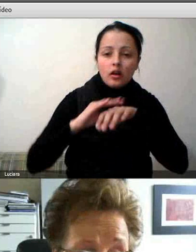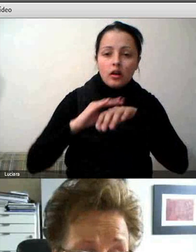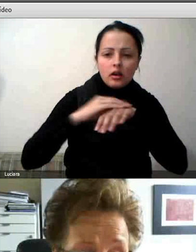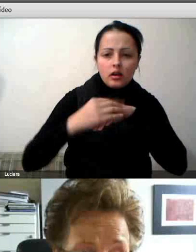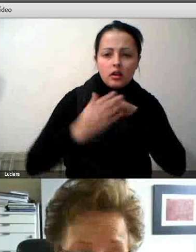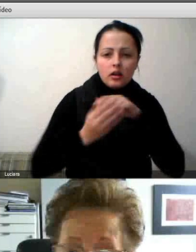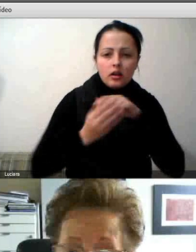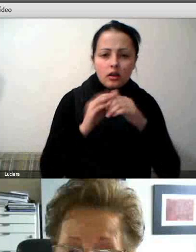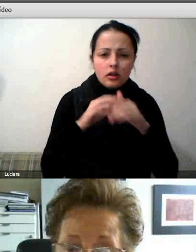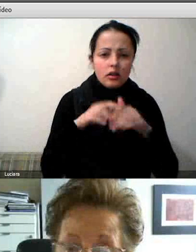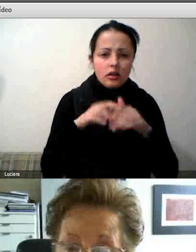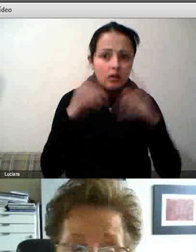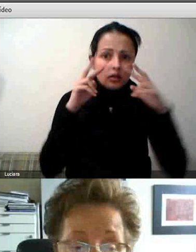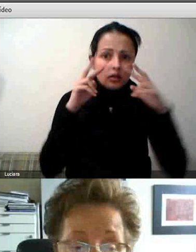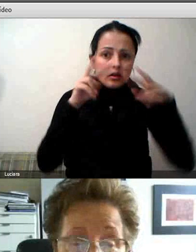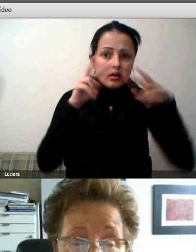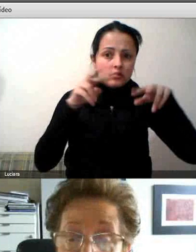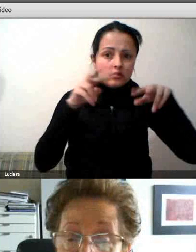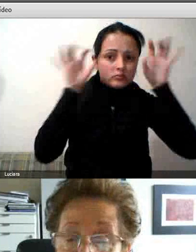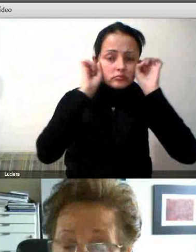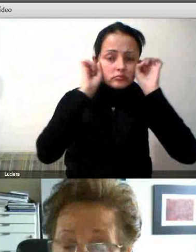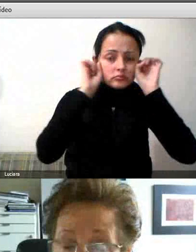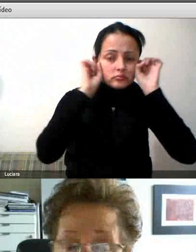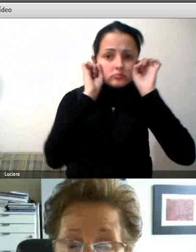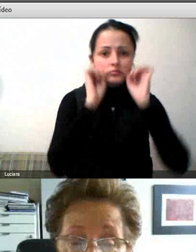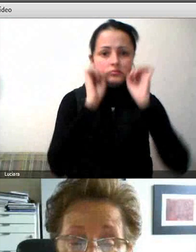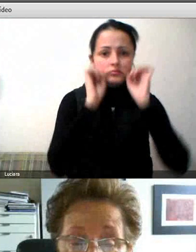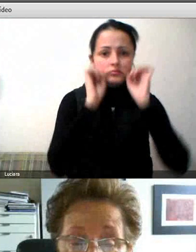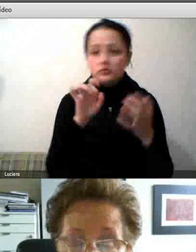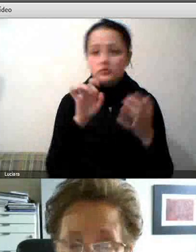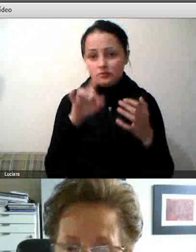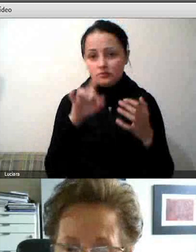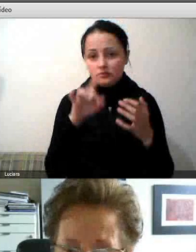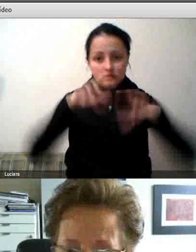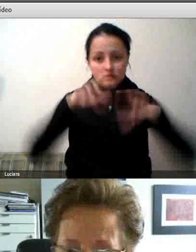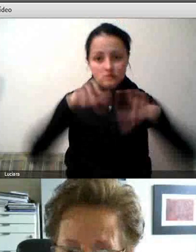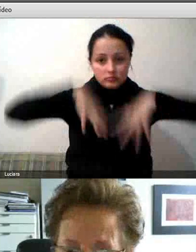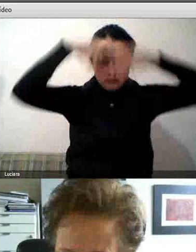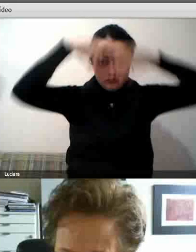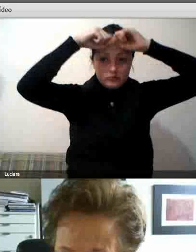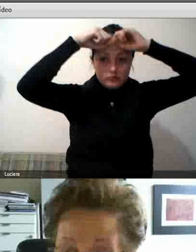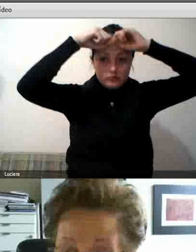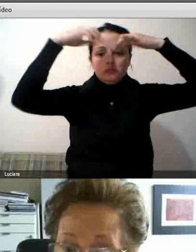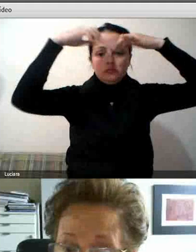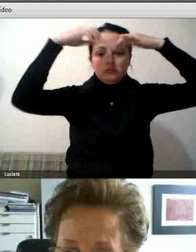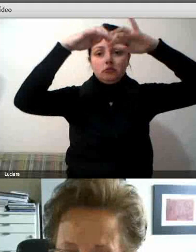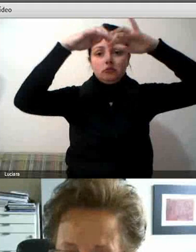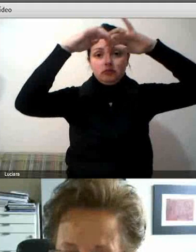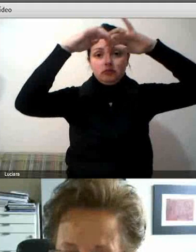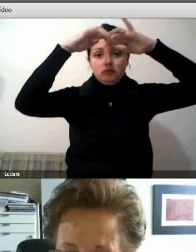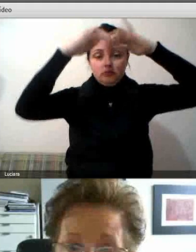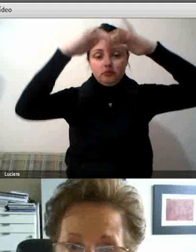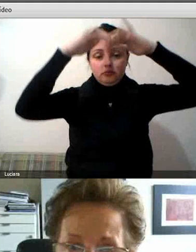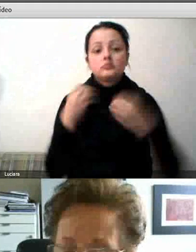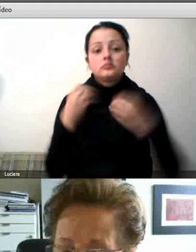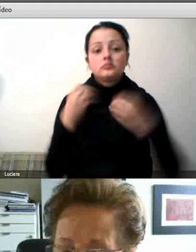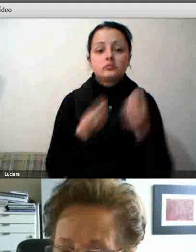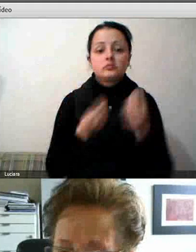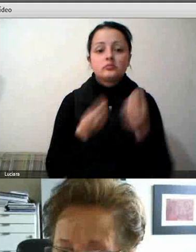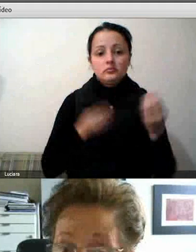não conhece como é que o olho vê. Menino, presta atenção, olha o exercício, escuta,